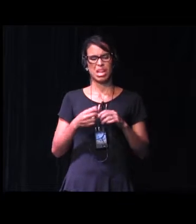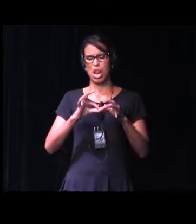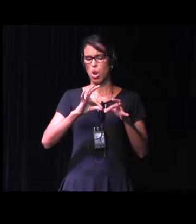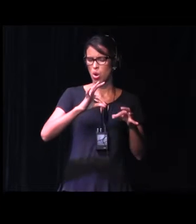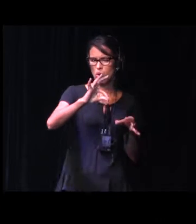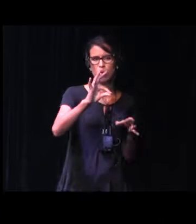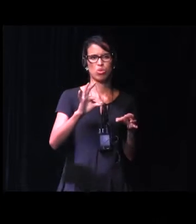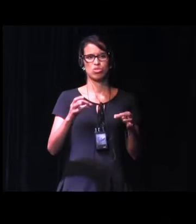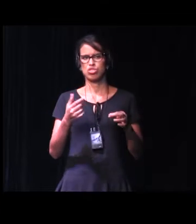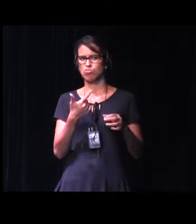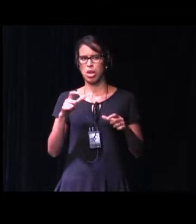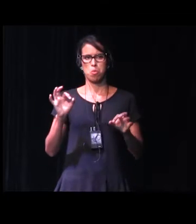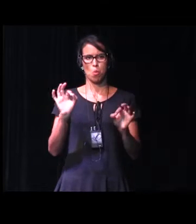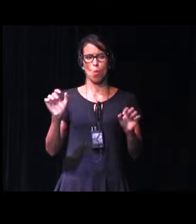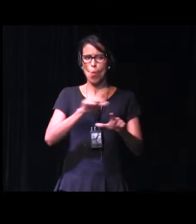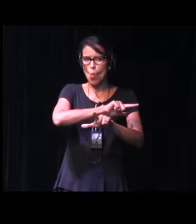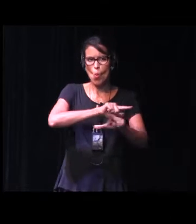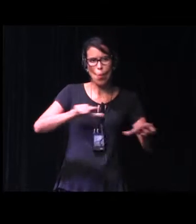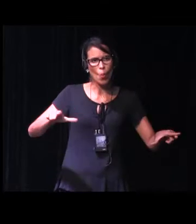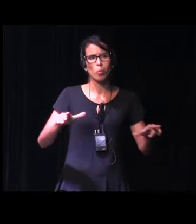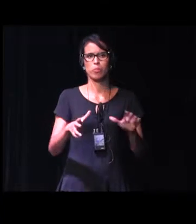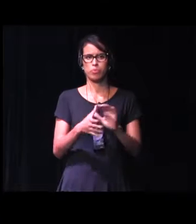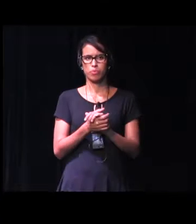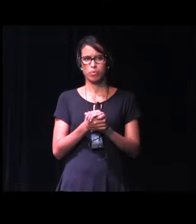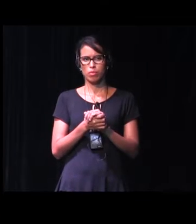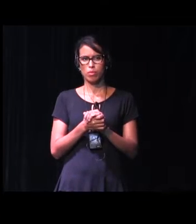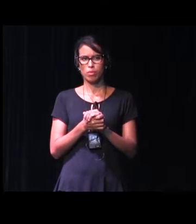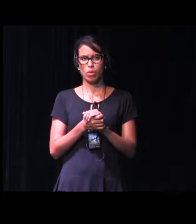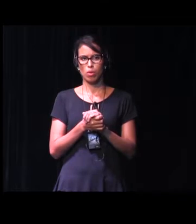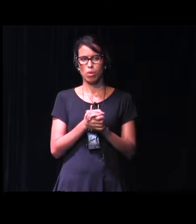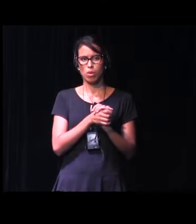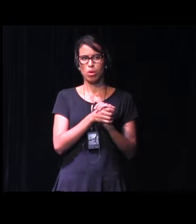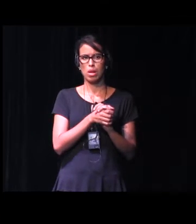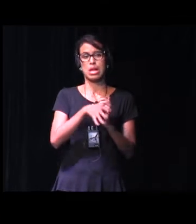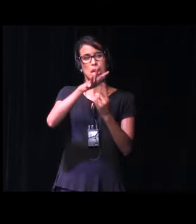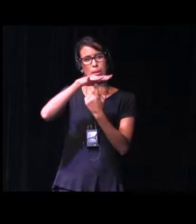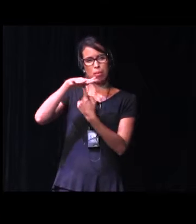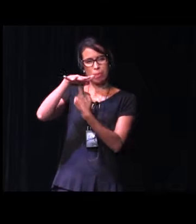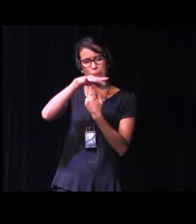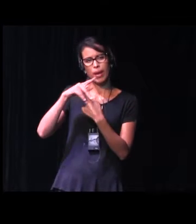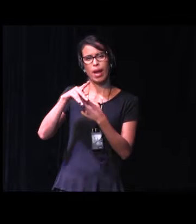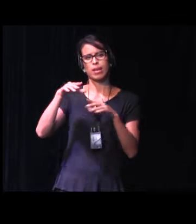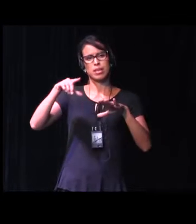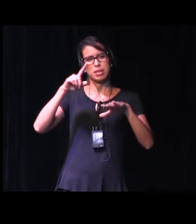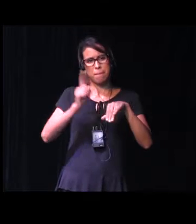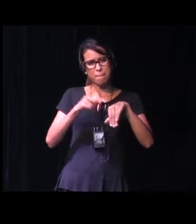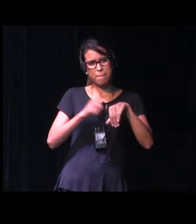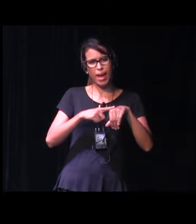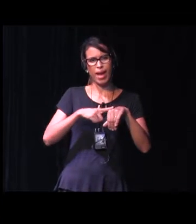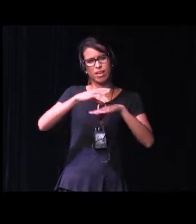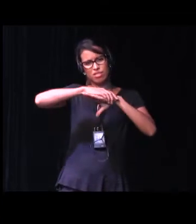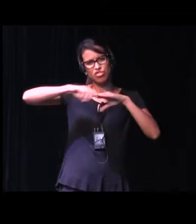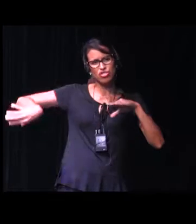terem uma ideia, estes lugares são os desolados, os mais longe, etc. Então,